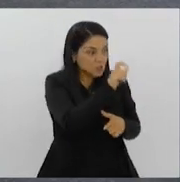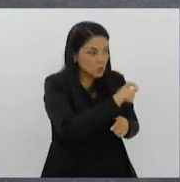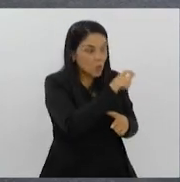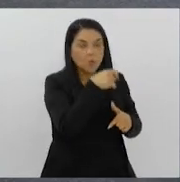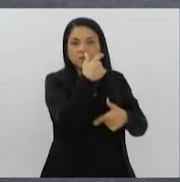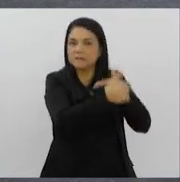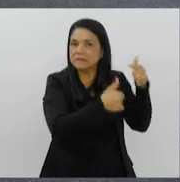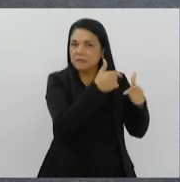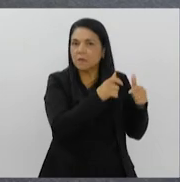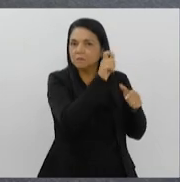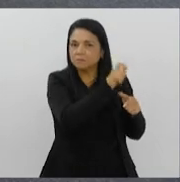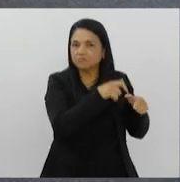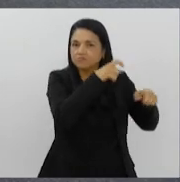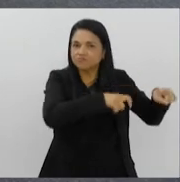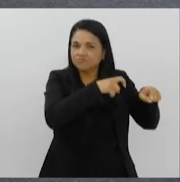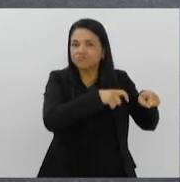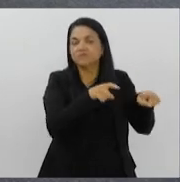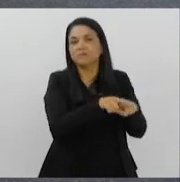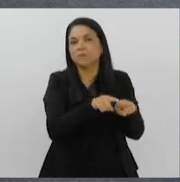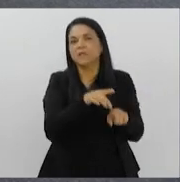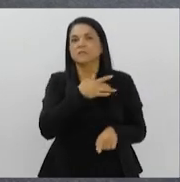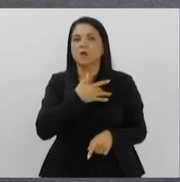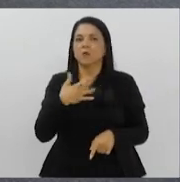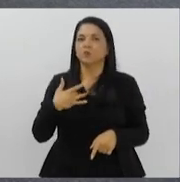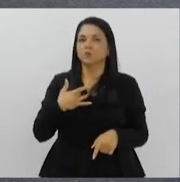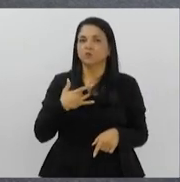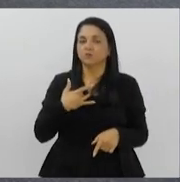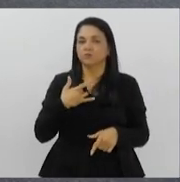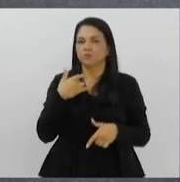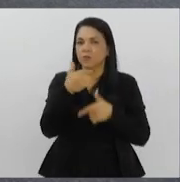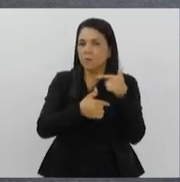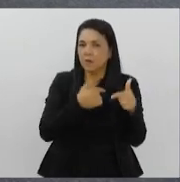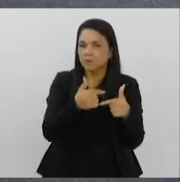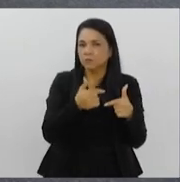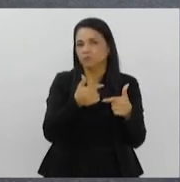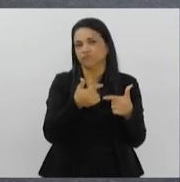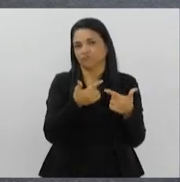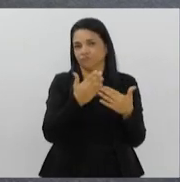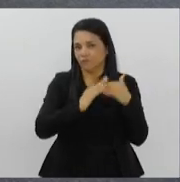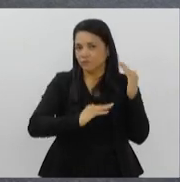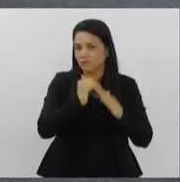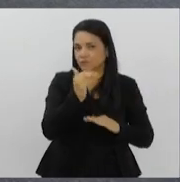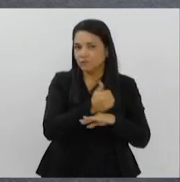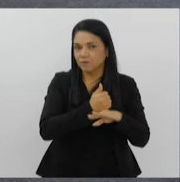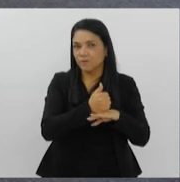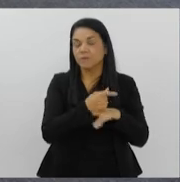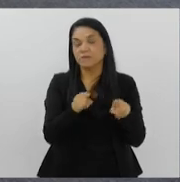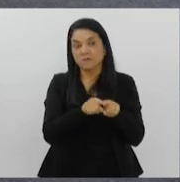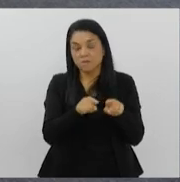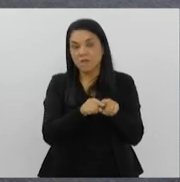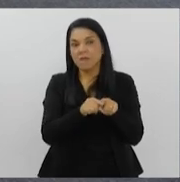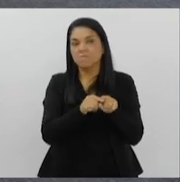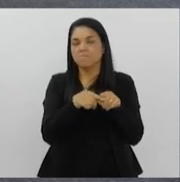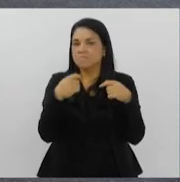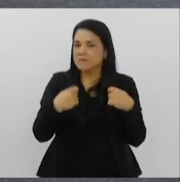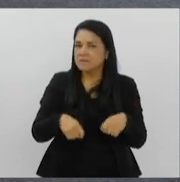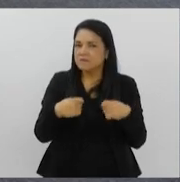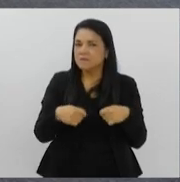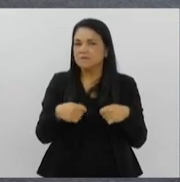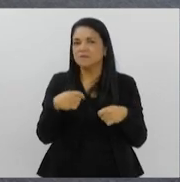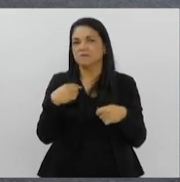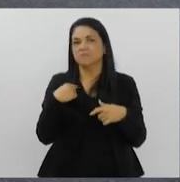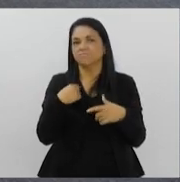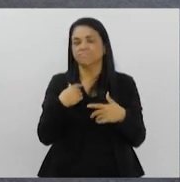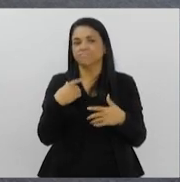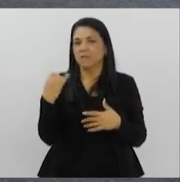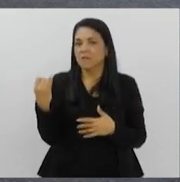pessoas. Então, nós temos que olhar a saúde de quem produz, porque nós temos